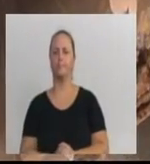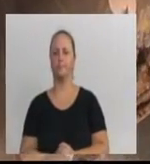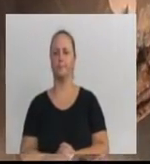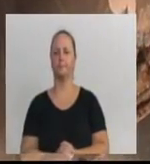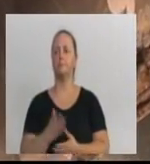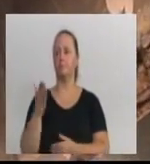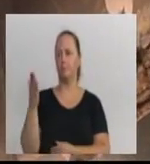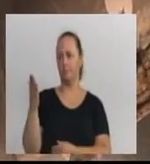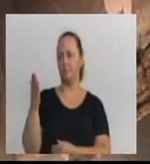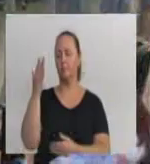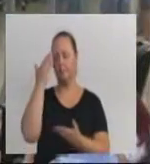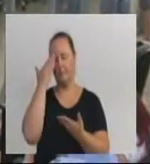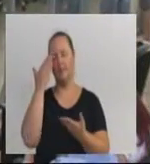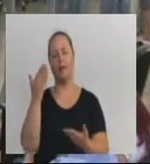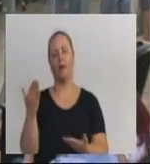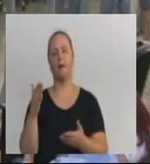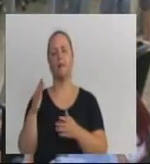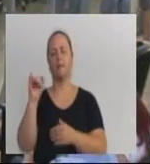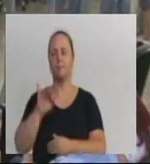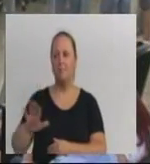pelas imagens.